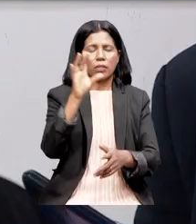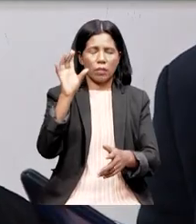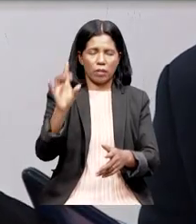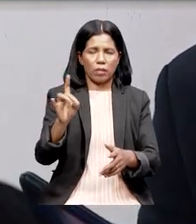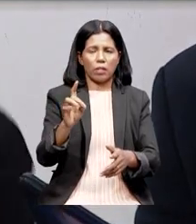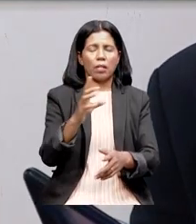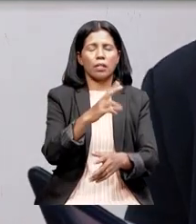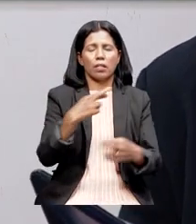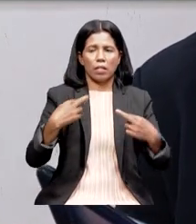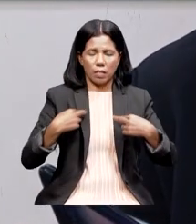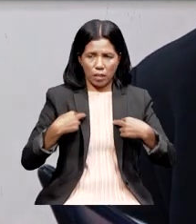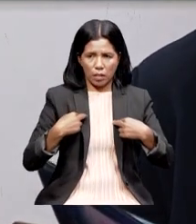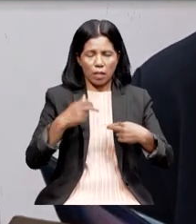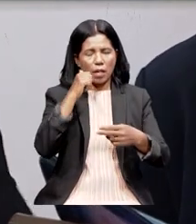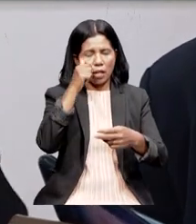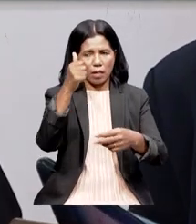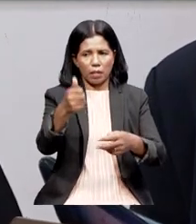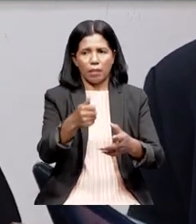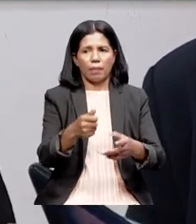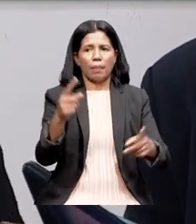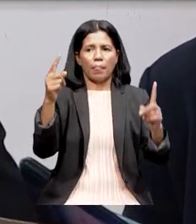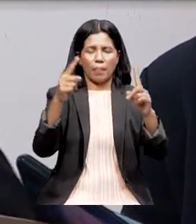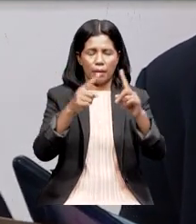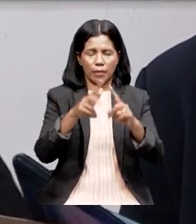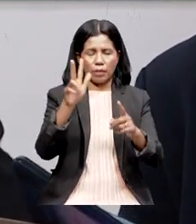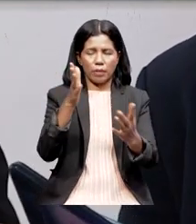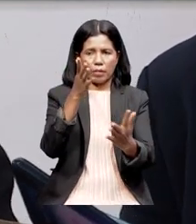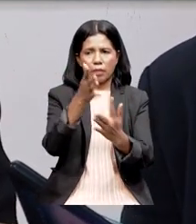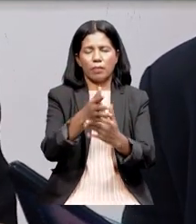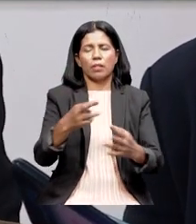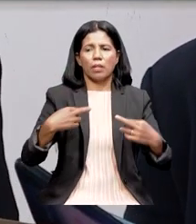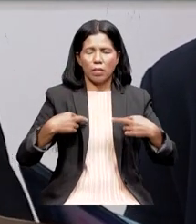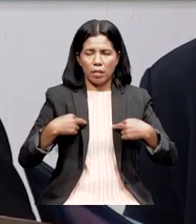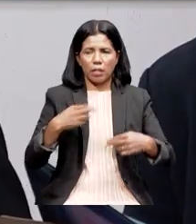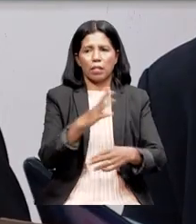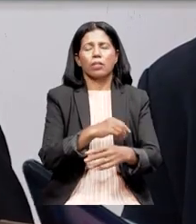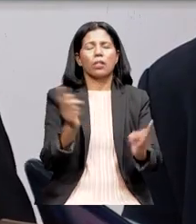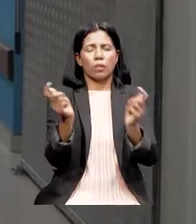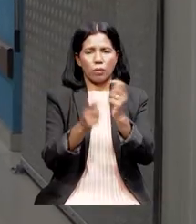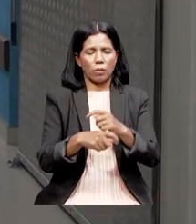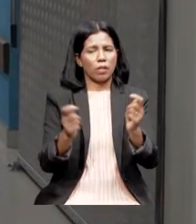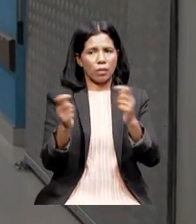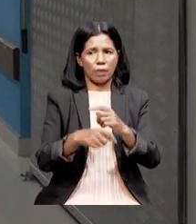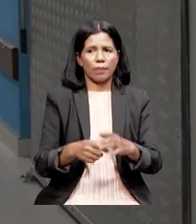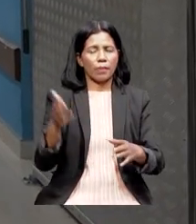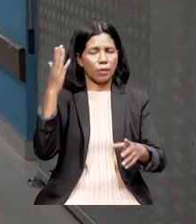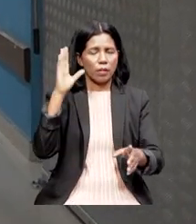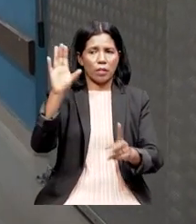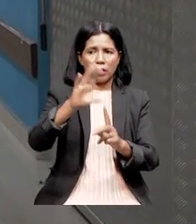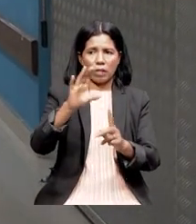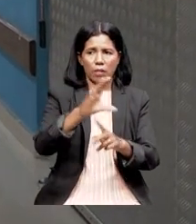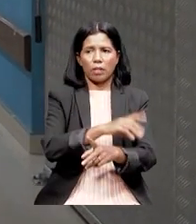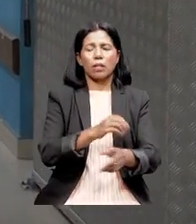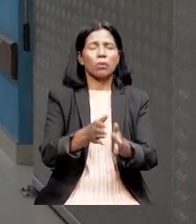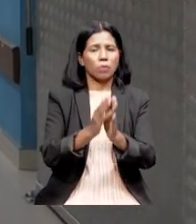ida descansa, avanço, todo o tamo fala, ida descansa, não é sucessivamente. Antes, né, se o departamento forense